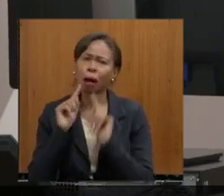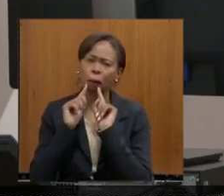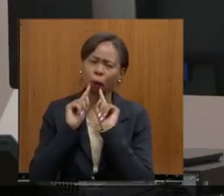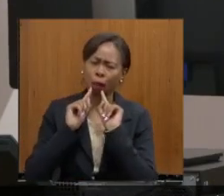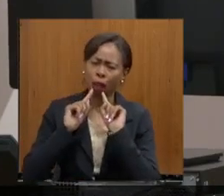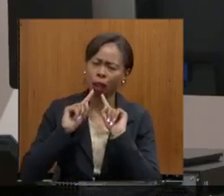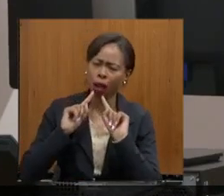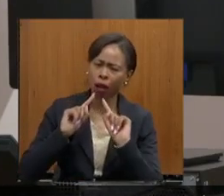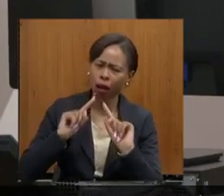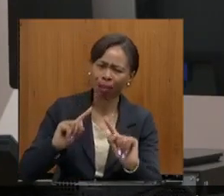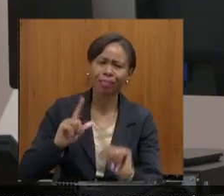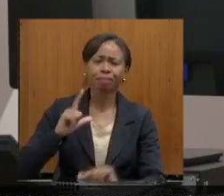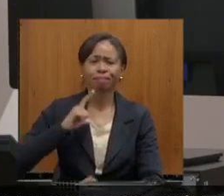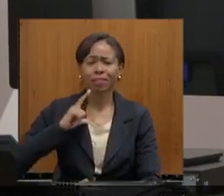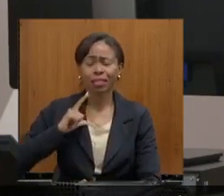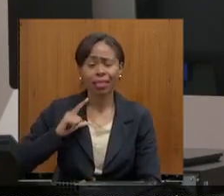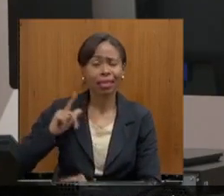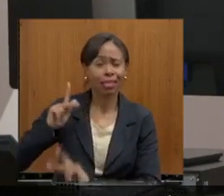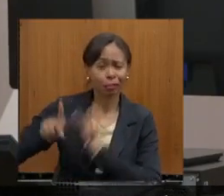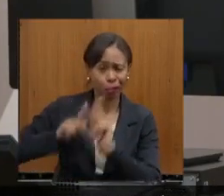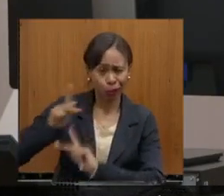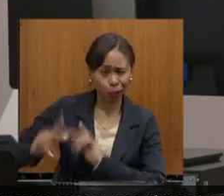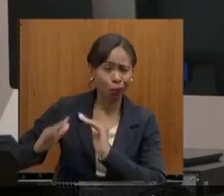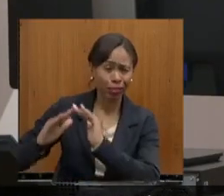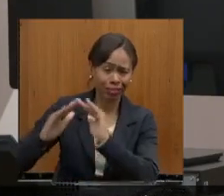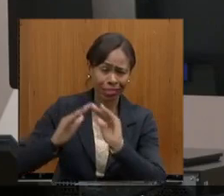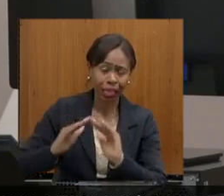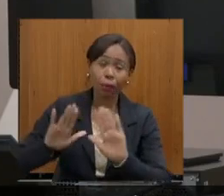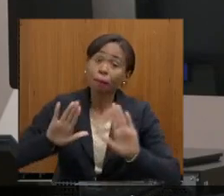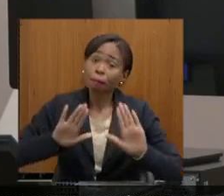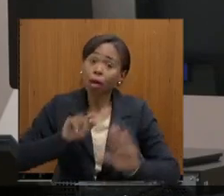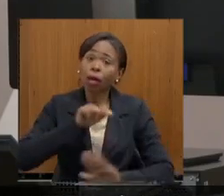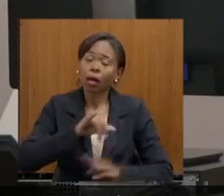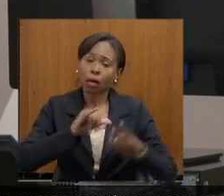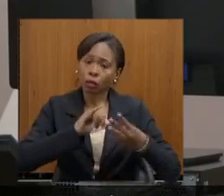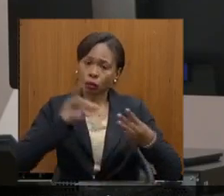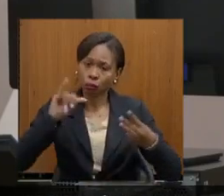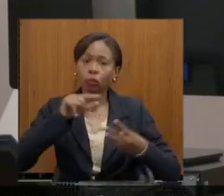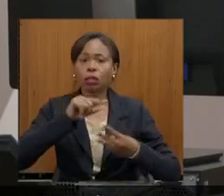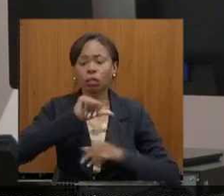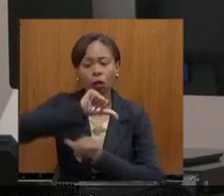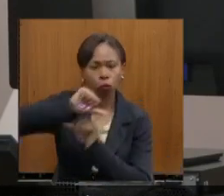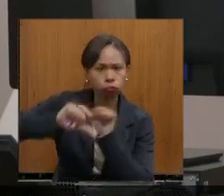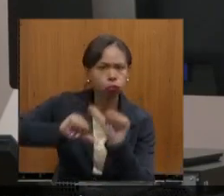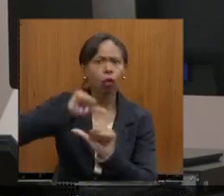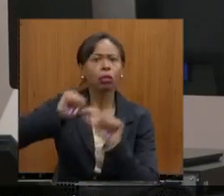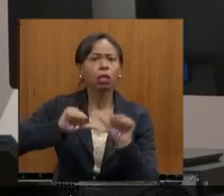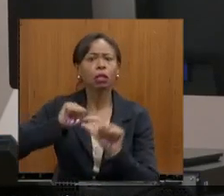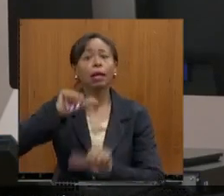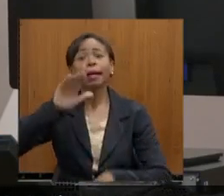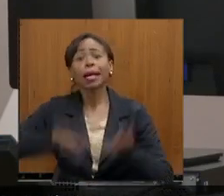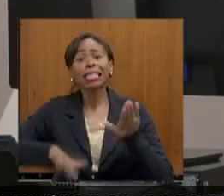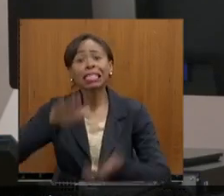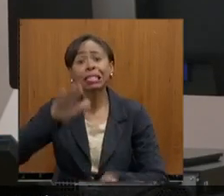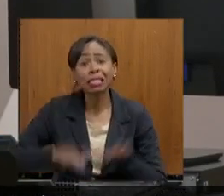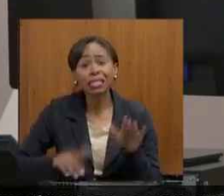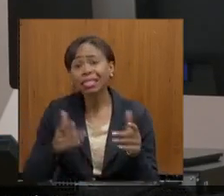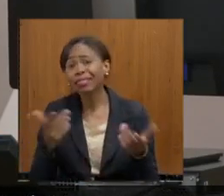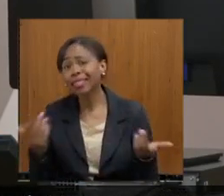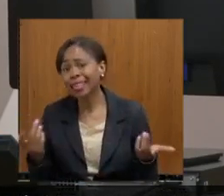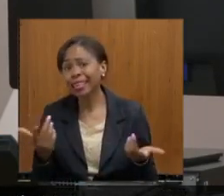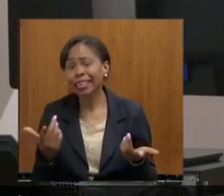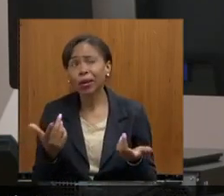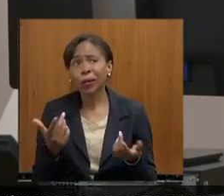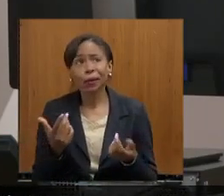reclamações lá na ponta do consumidor de Minas Gerais mas a cm que está transformando porque quando você pega uma terra arrasada